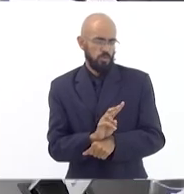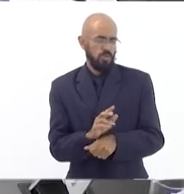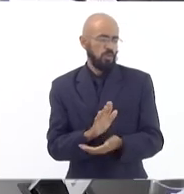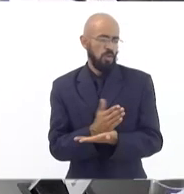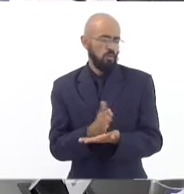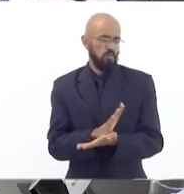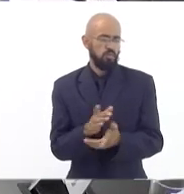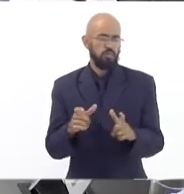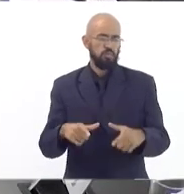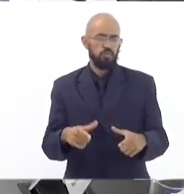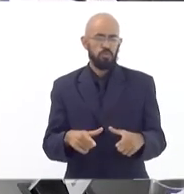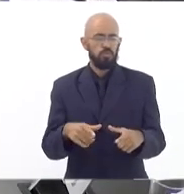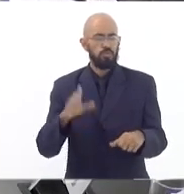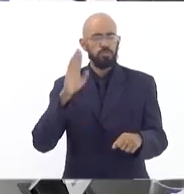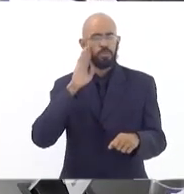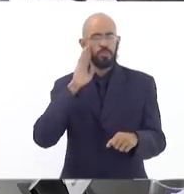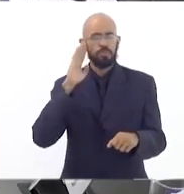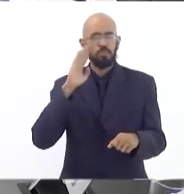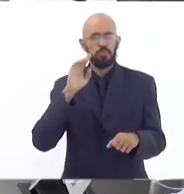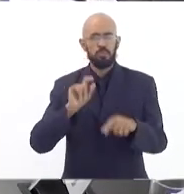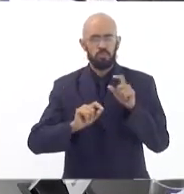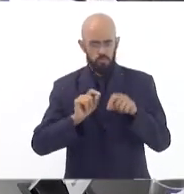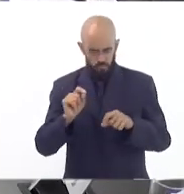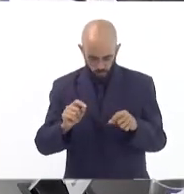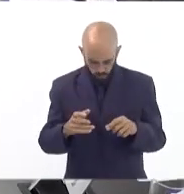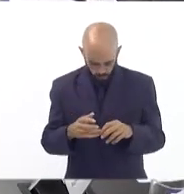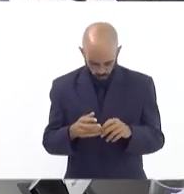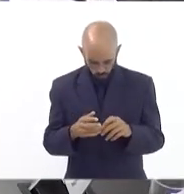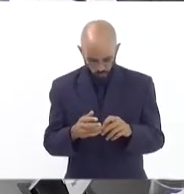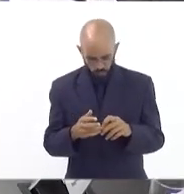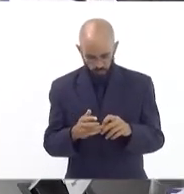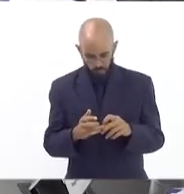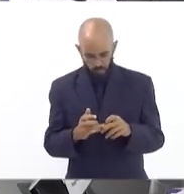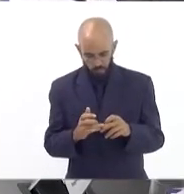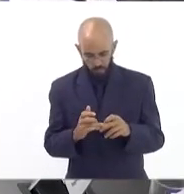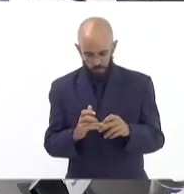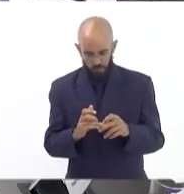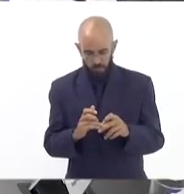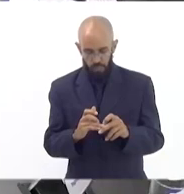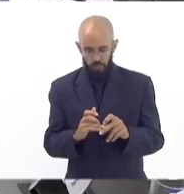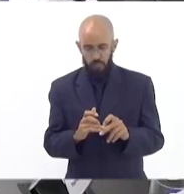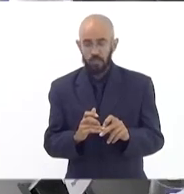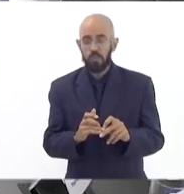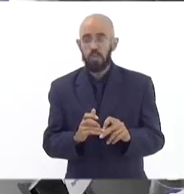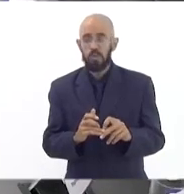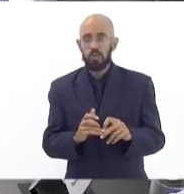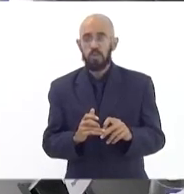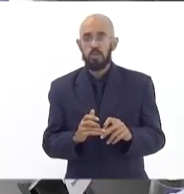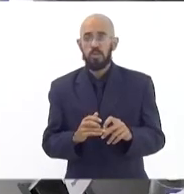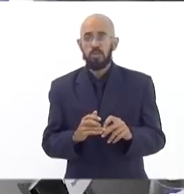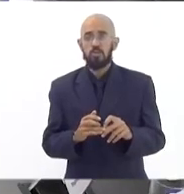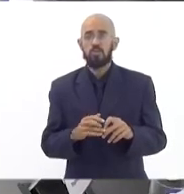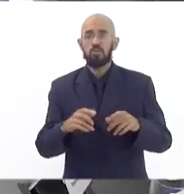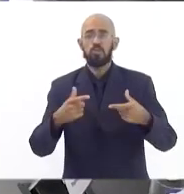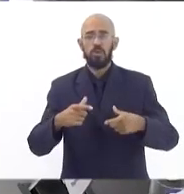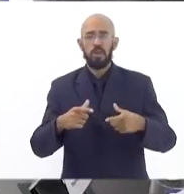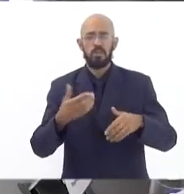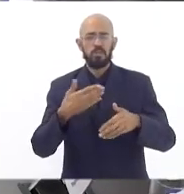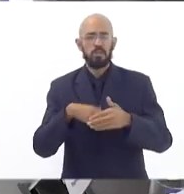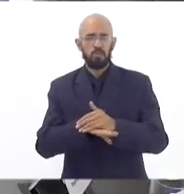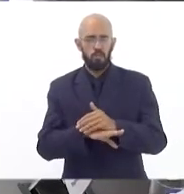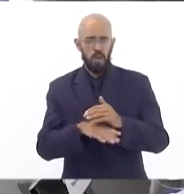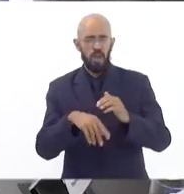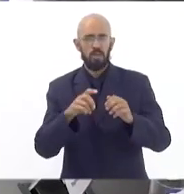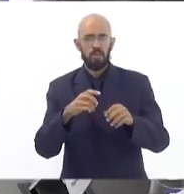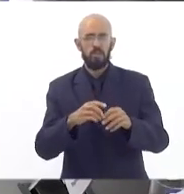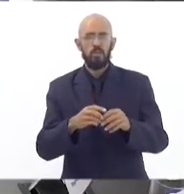sensíveis por somente houses que são colocados ao lado da linha férrea onde ele guardou né o filé em